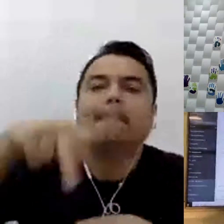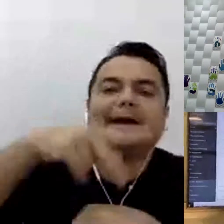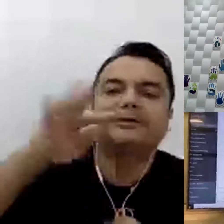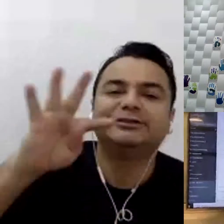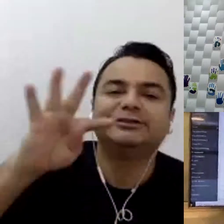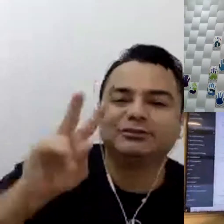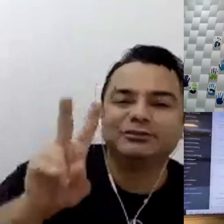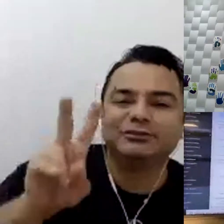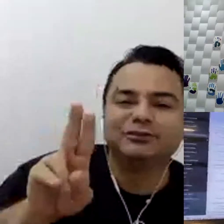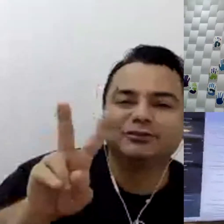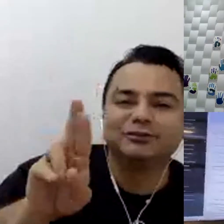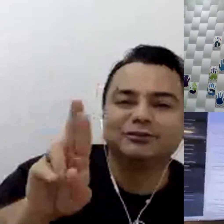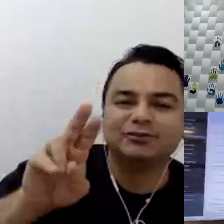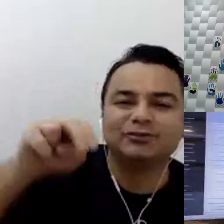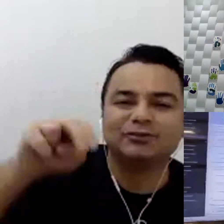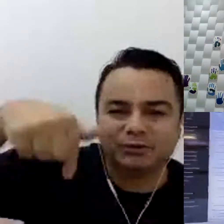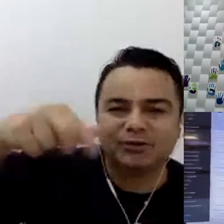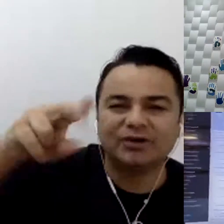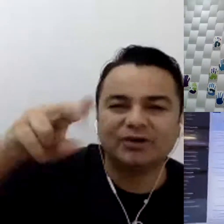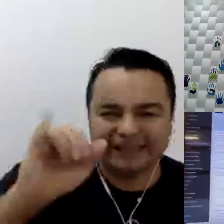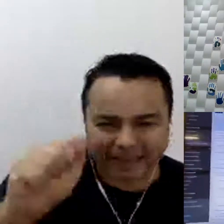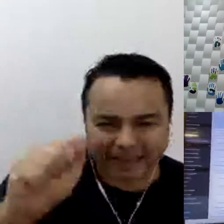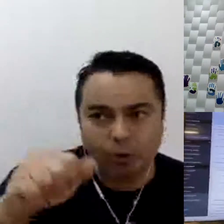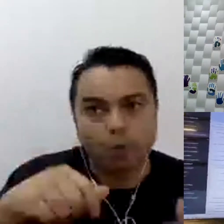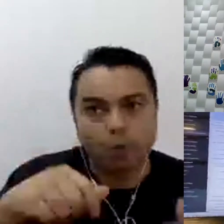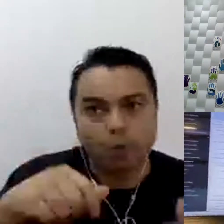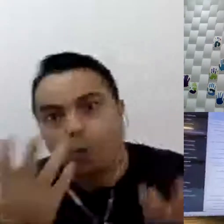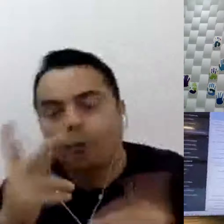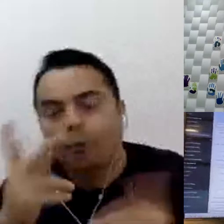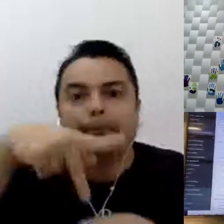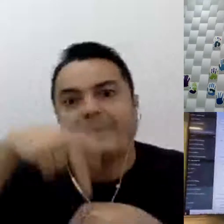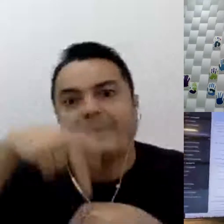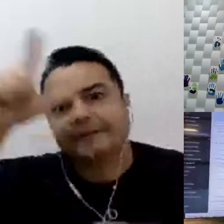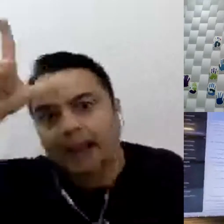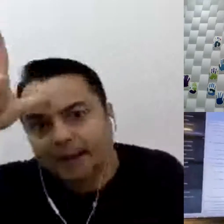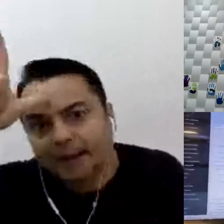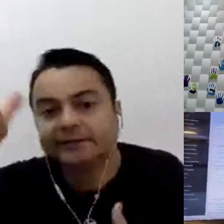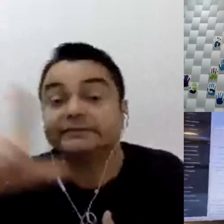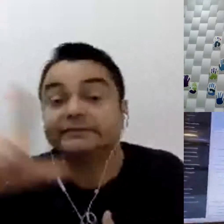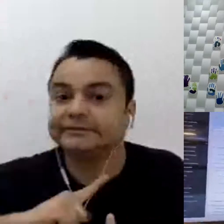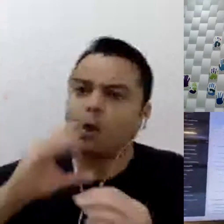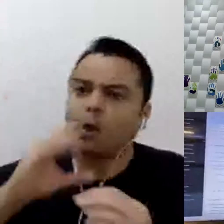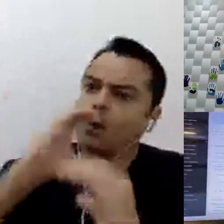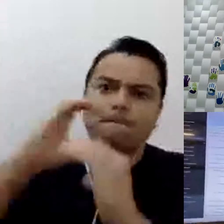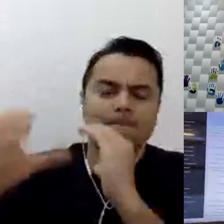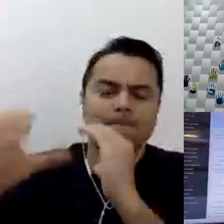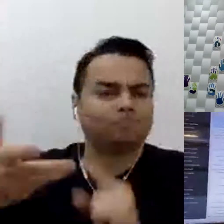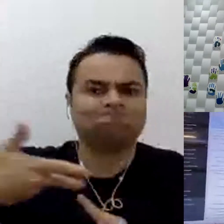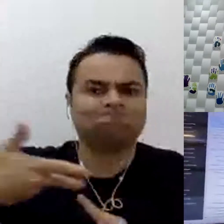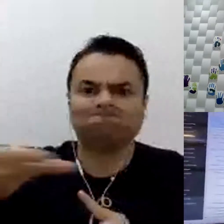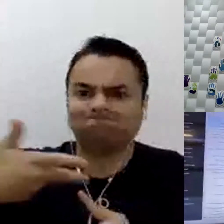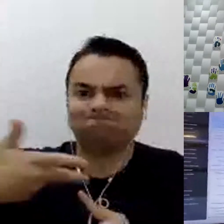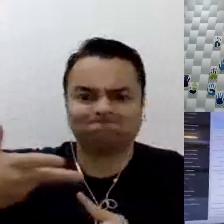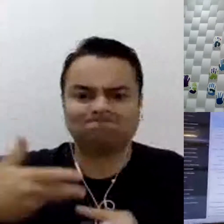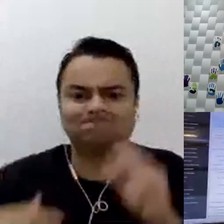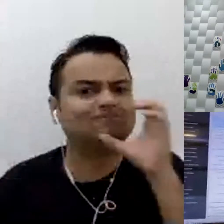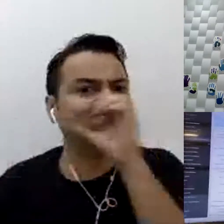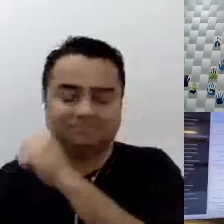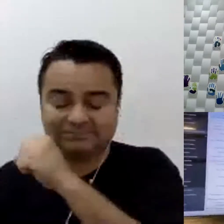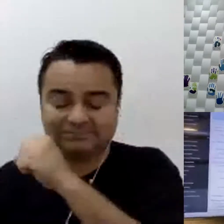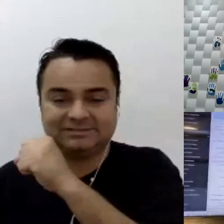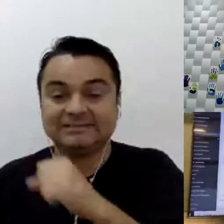que esteja na Alemanha. Então, existe essa interação, essa comunicação extremamente ágil extremamente robusta e